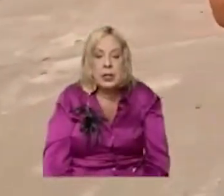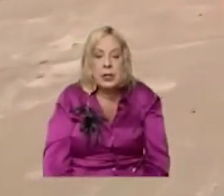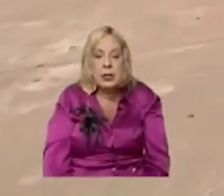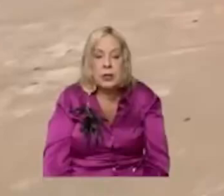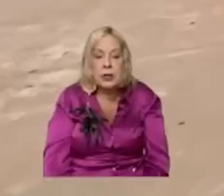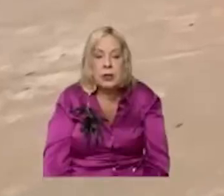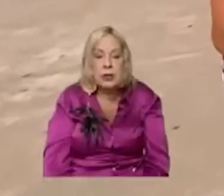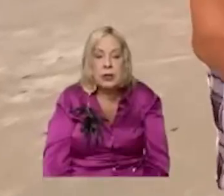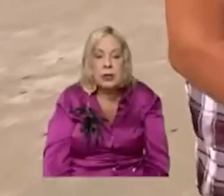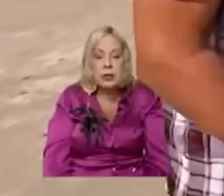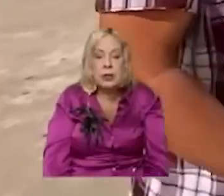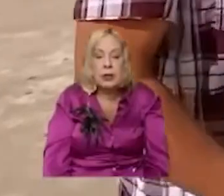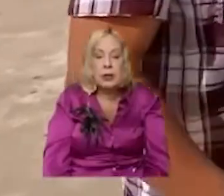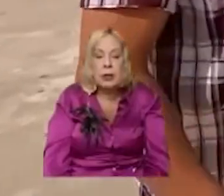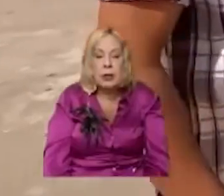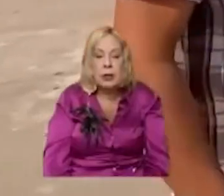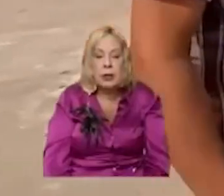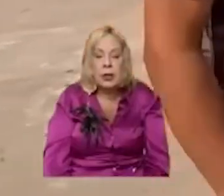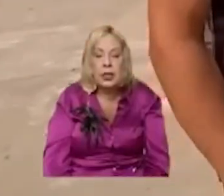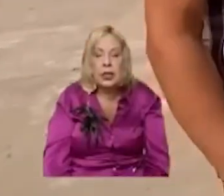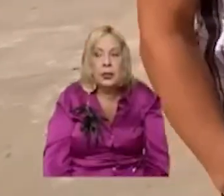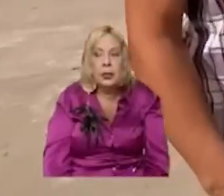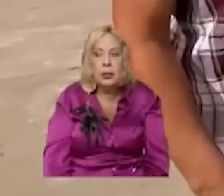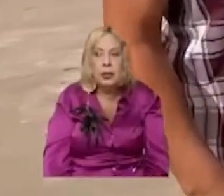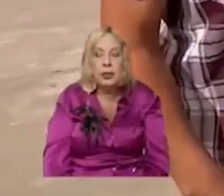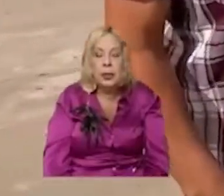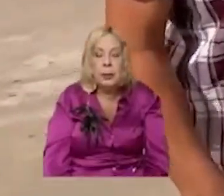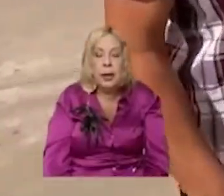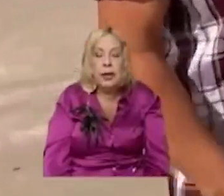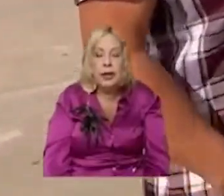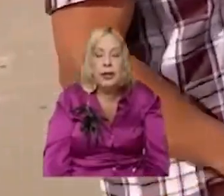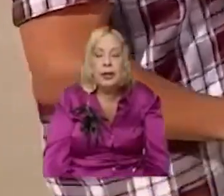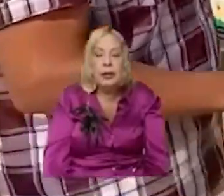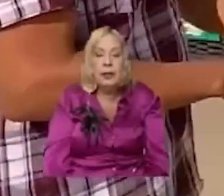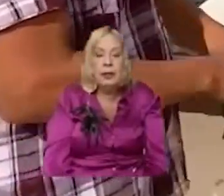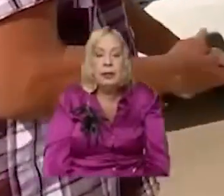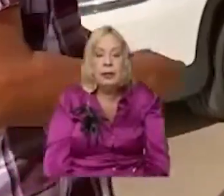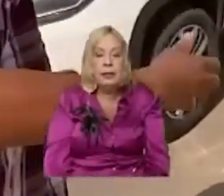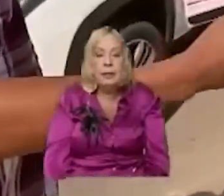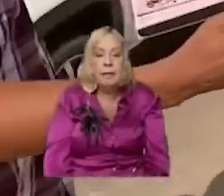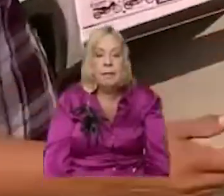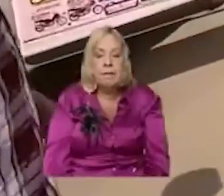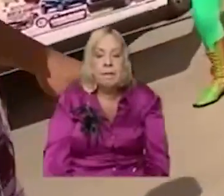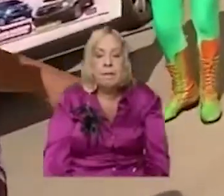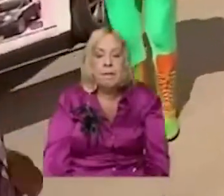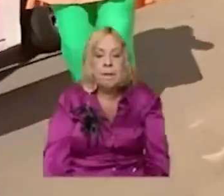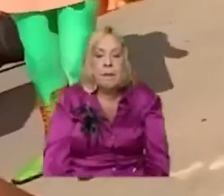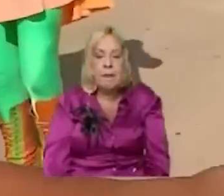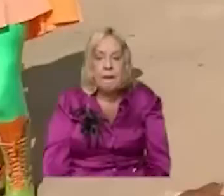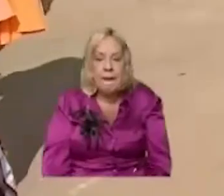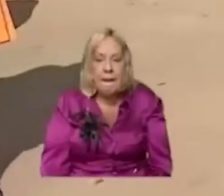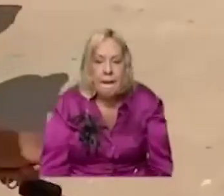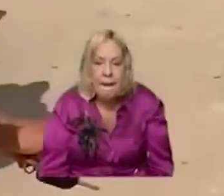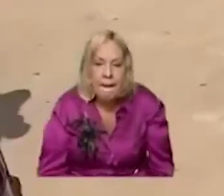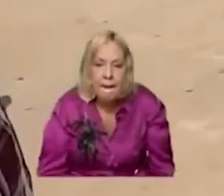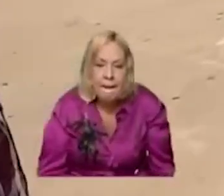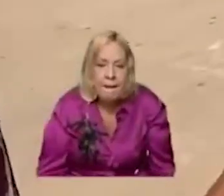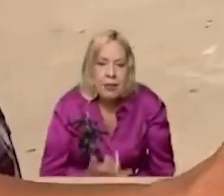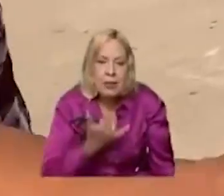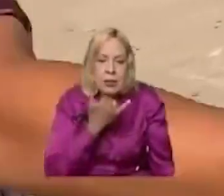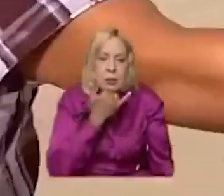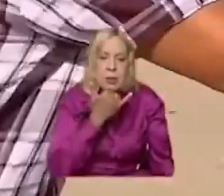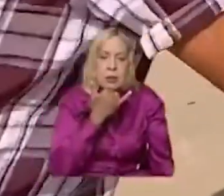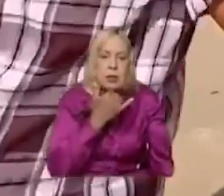de vida com a gente. E esse carrão, ó, como eu falei, já tem dono. Olha ele chegando aqui ao nosso encontro,